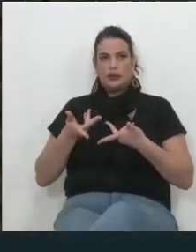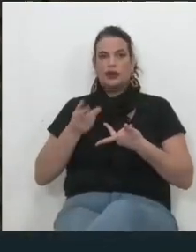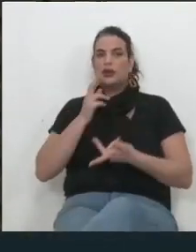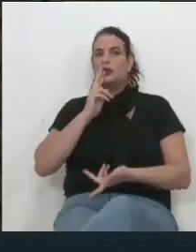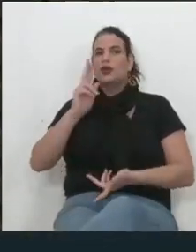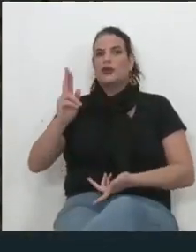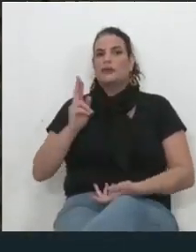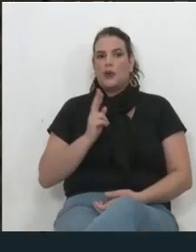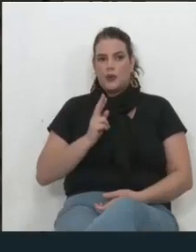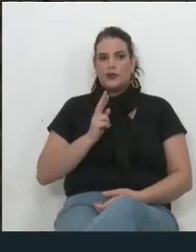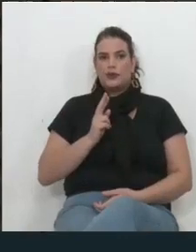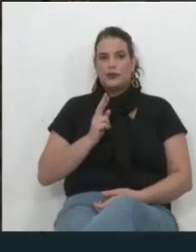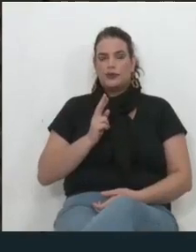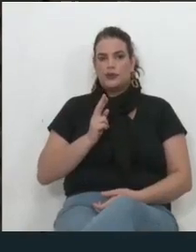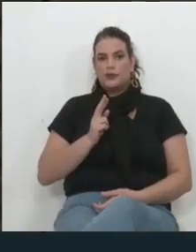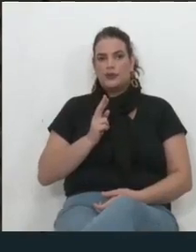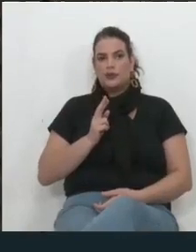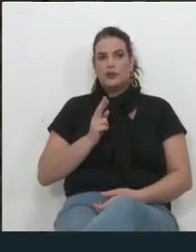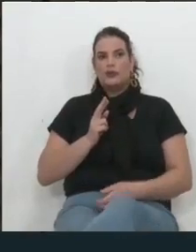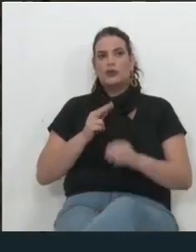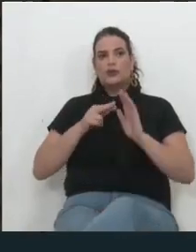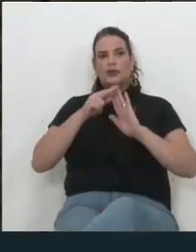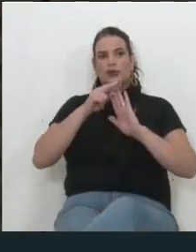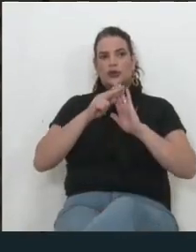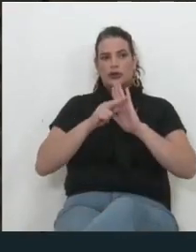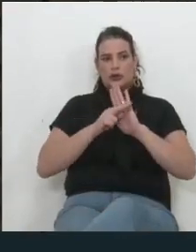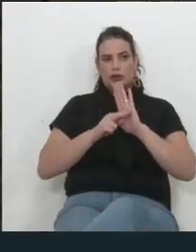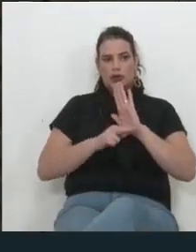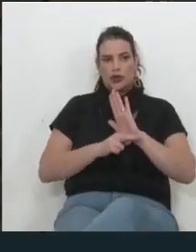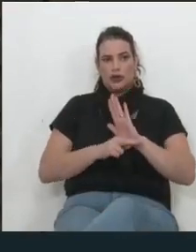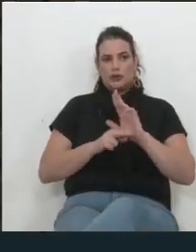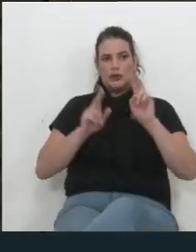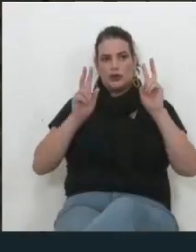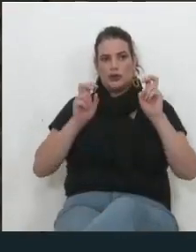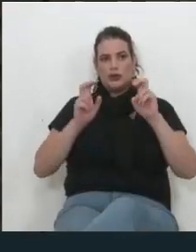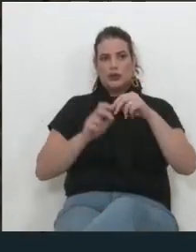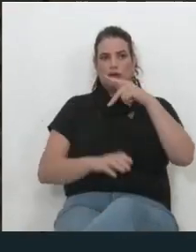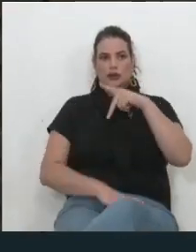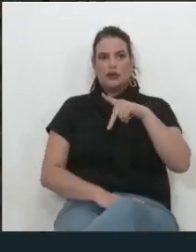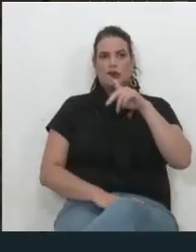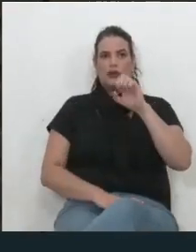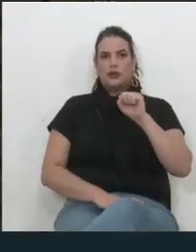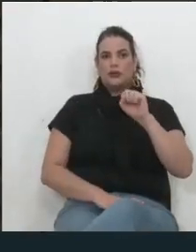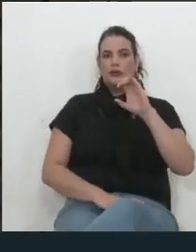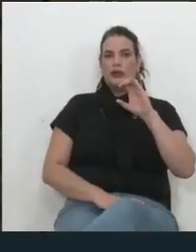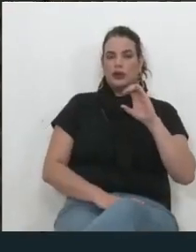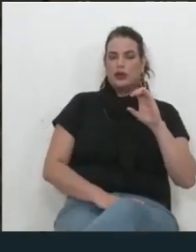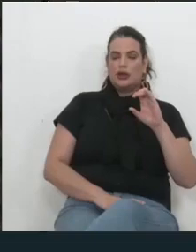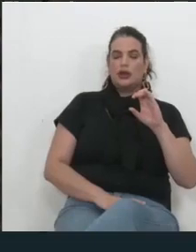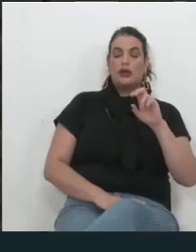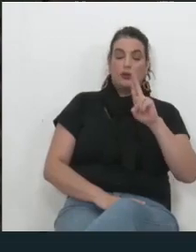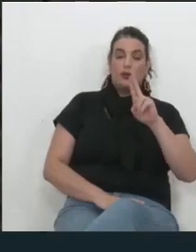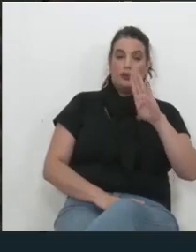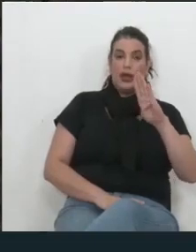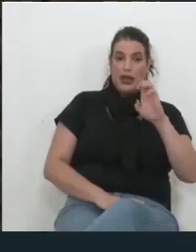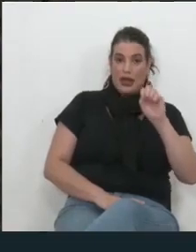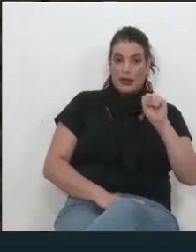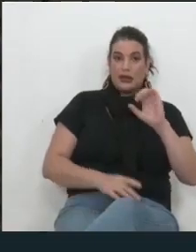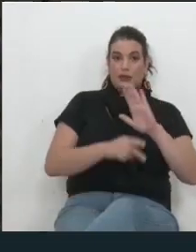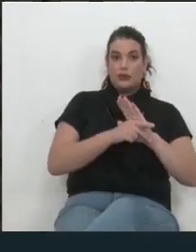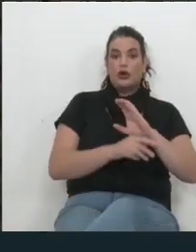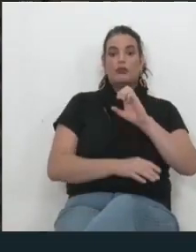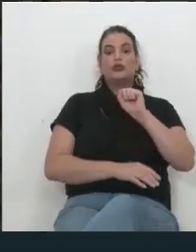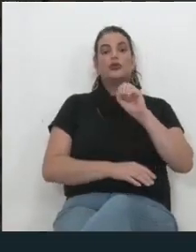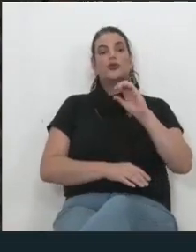resposta desse requerimento em relação ao BS do Soinco, mas eu quero dizer para